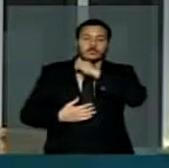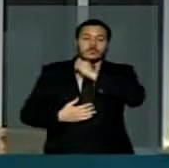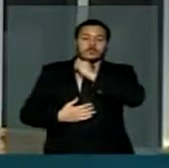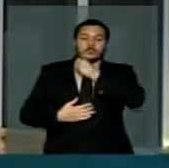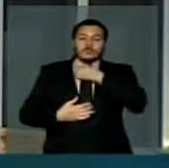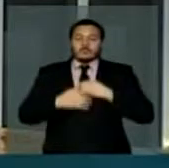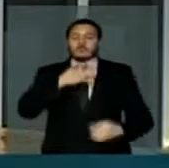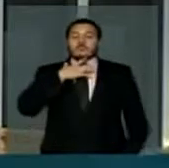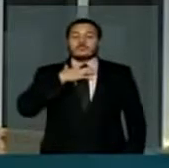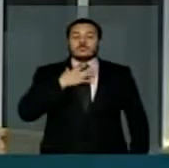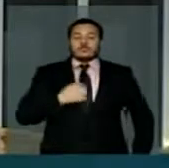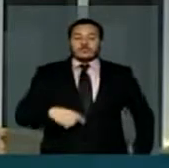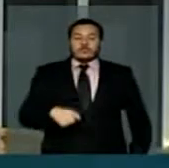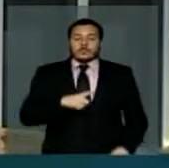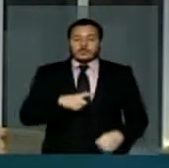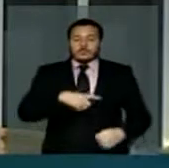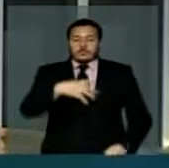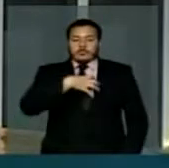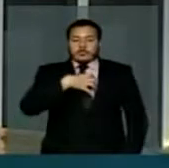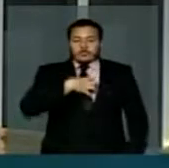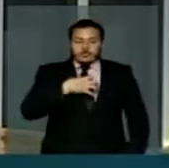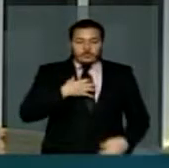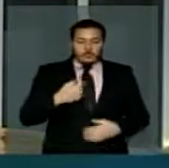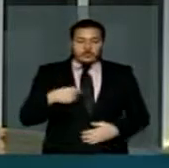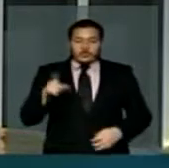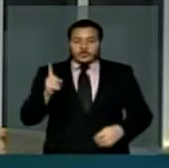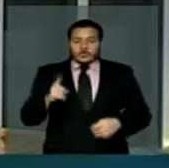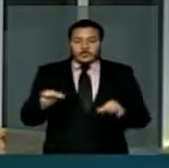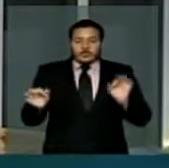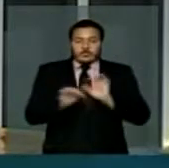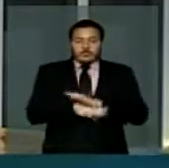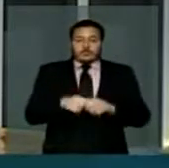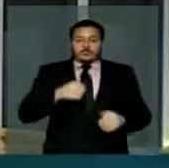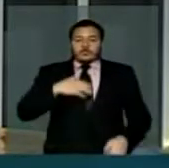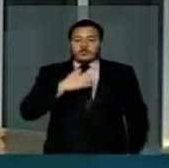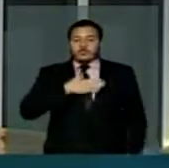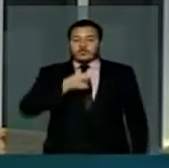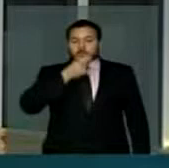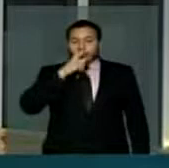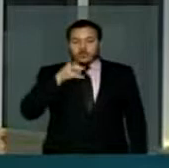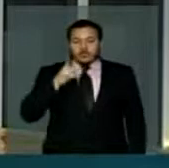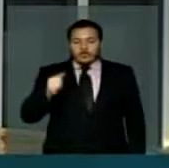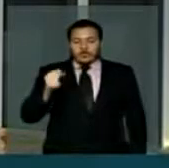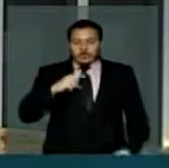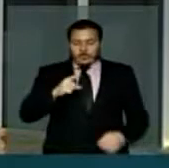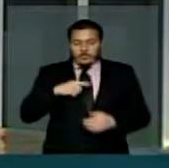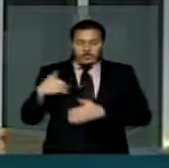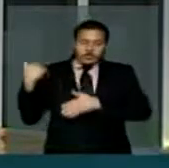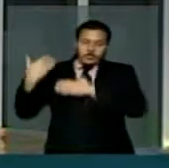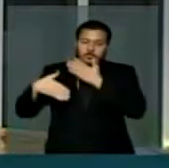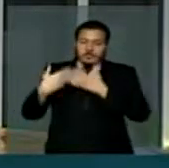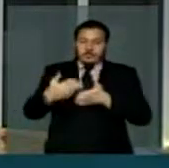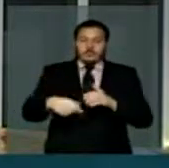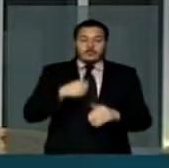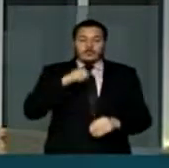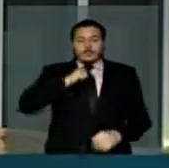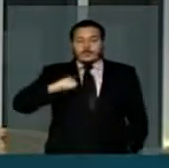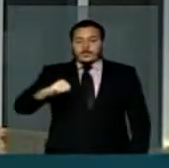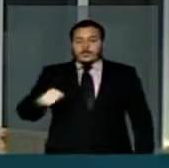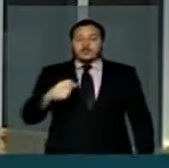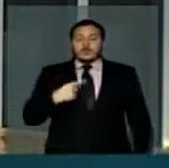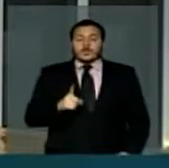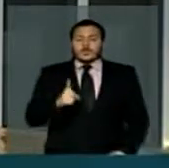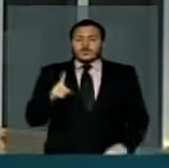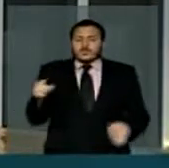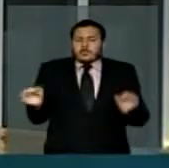sou, não foi suficiente para que o meu pai pudesse ter sua trajetória defendida. Não foi suficiente para